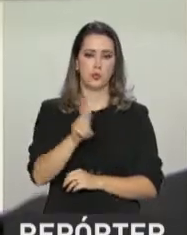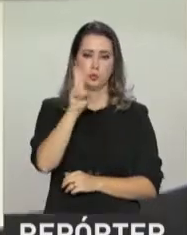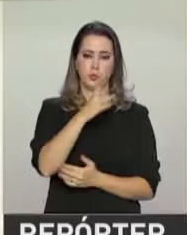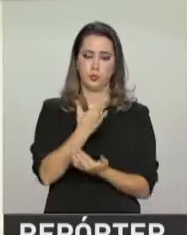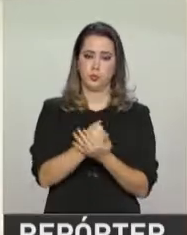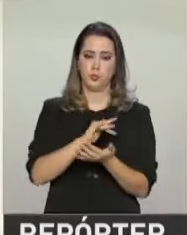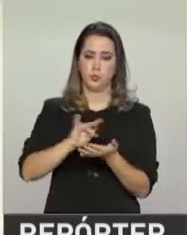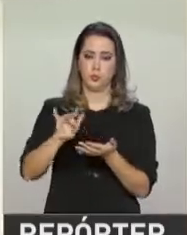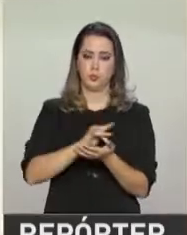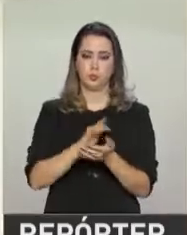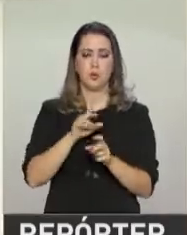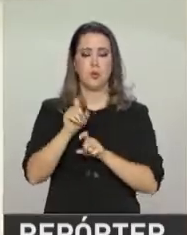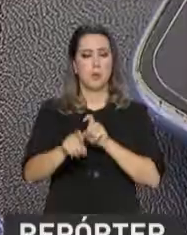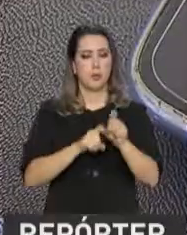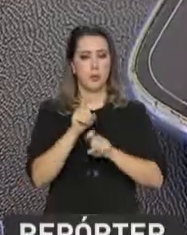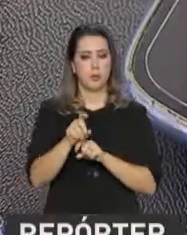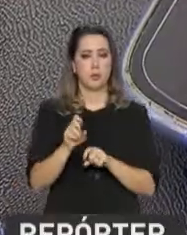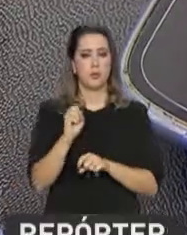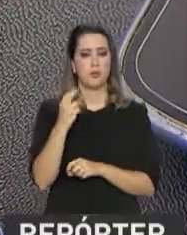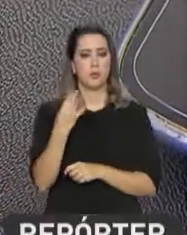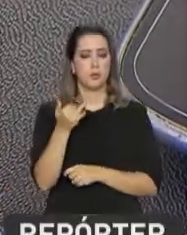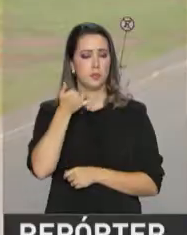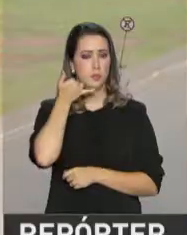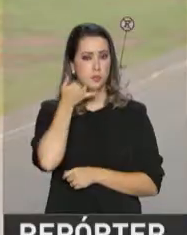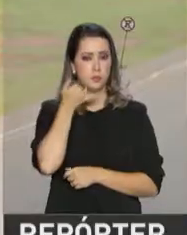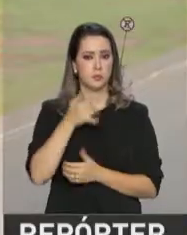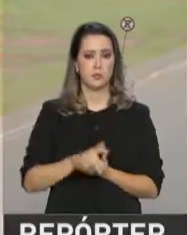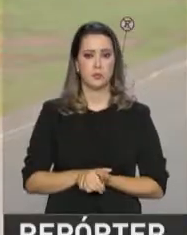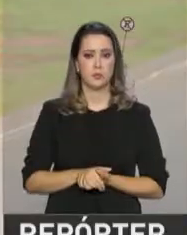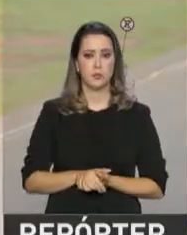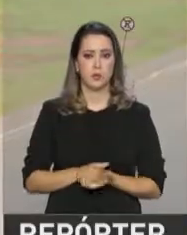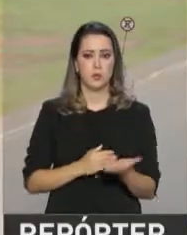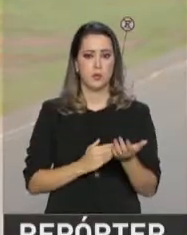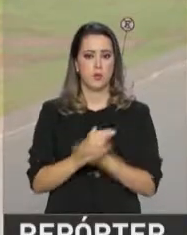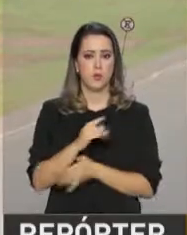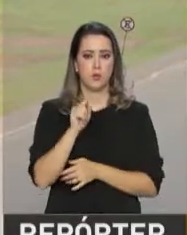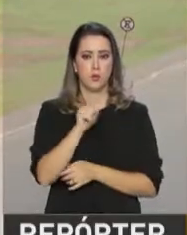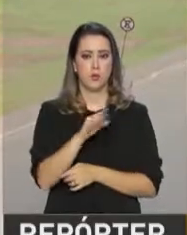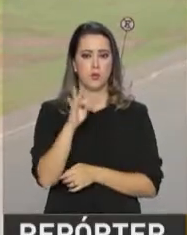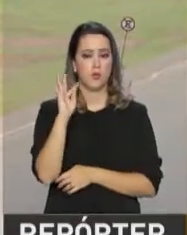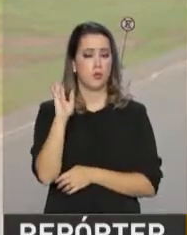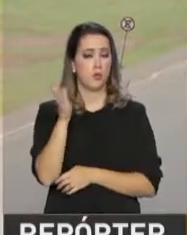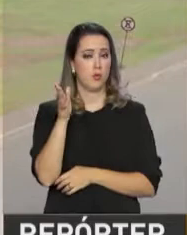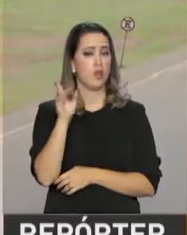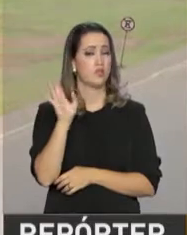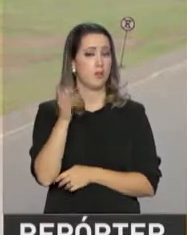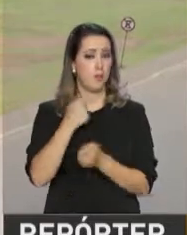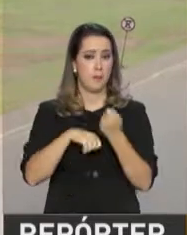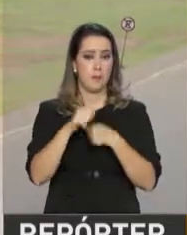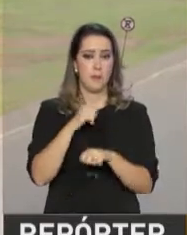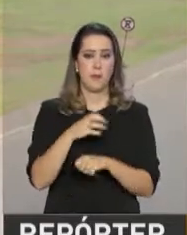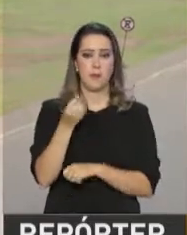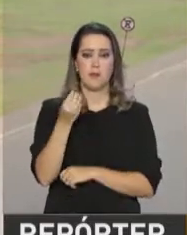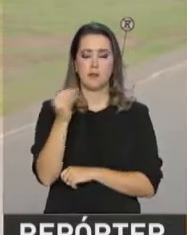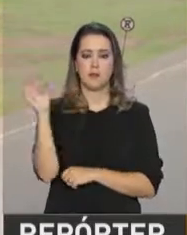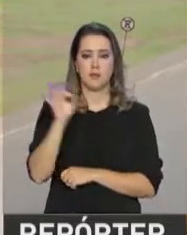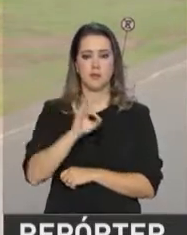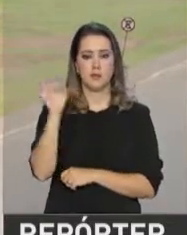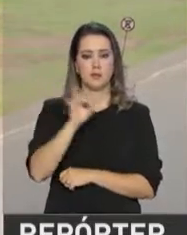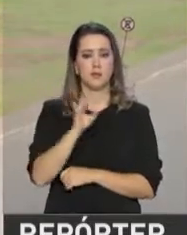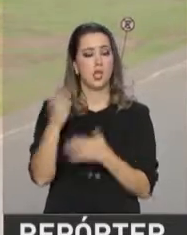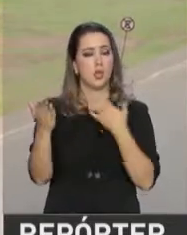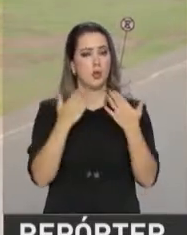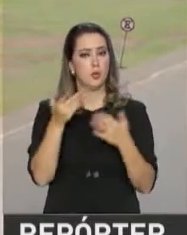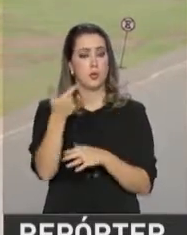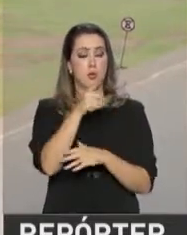pode ser acessado pelo computador ou pelo celular. Desde que foi implantado, o TaxGov gerou uma economia de 60% em relação aos